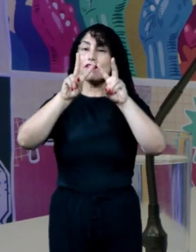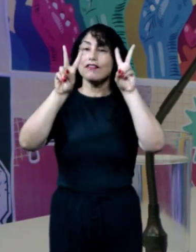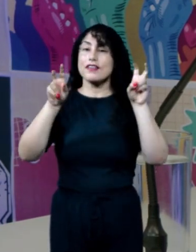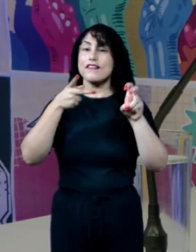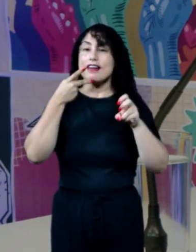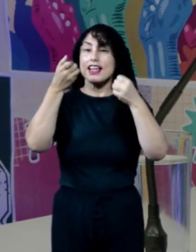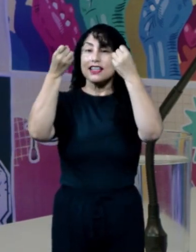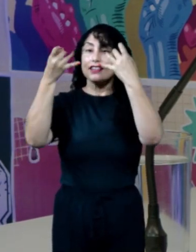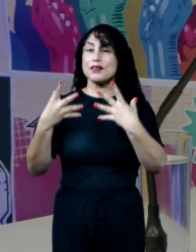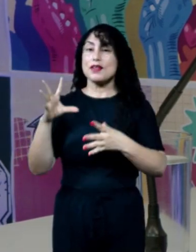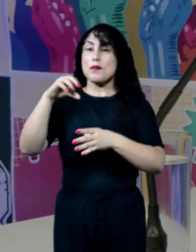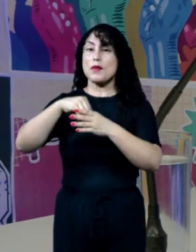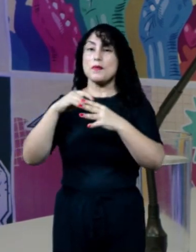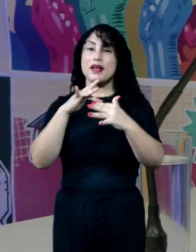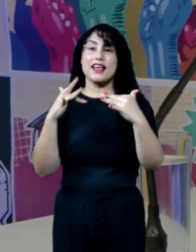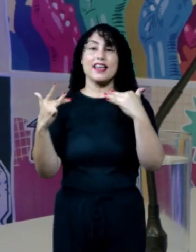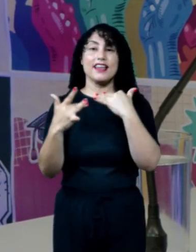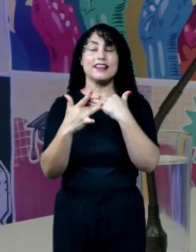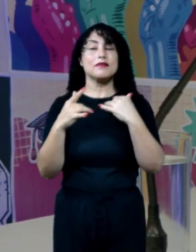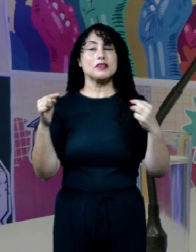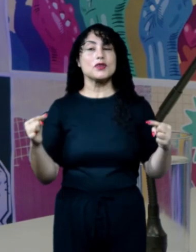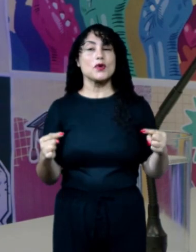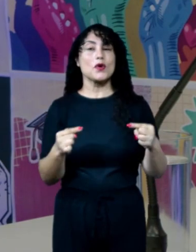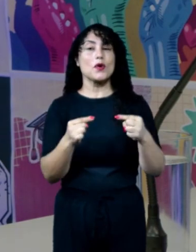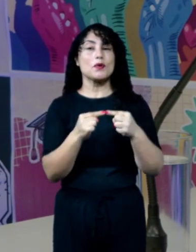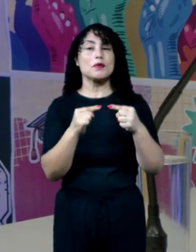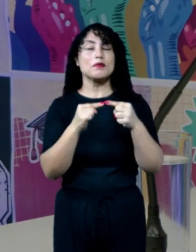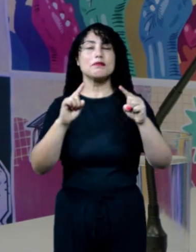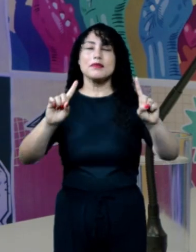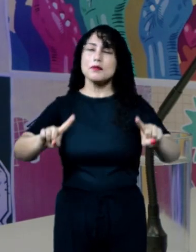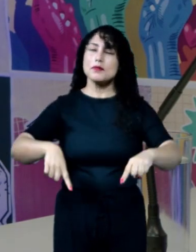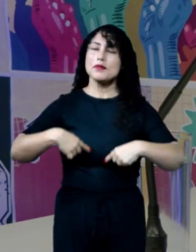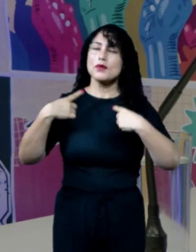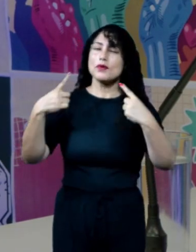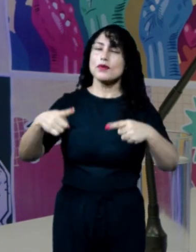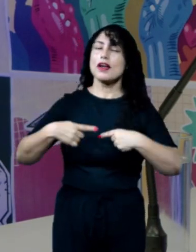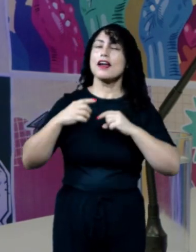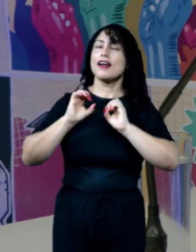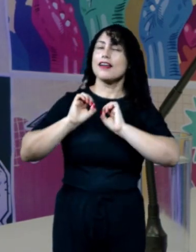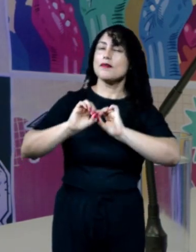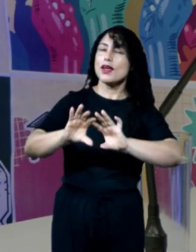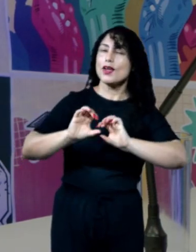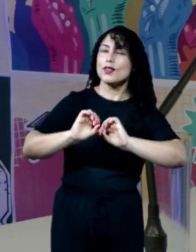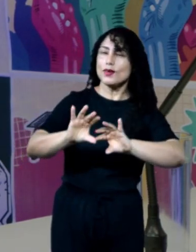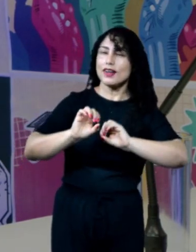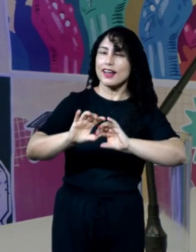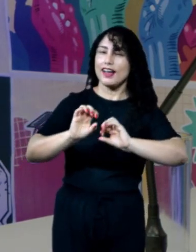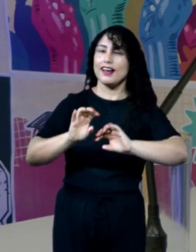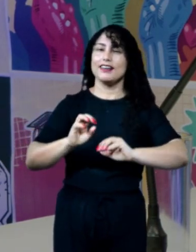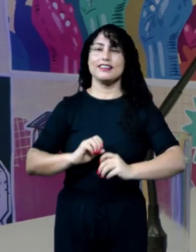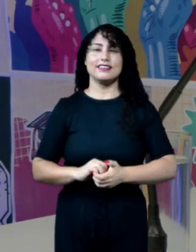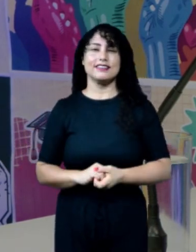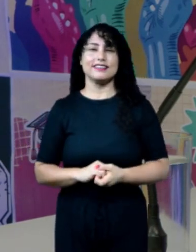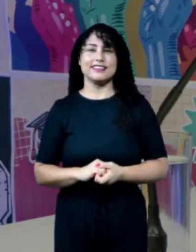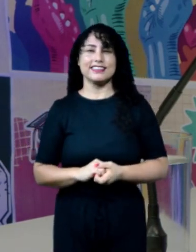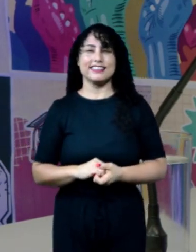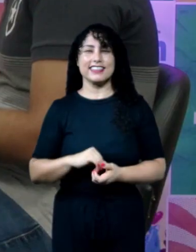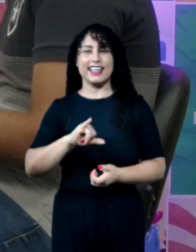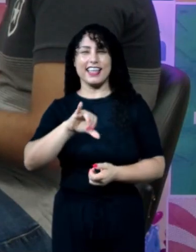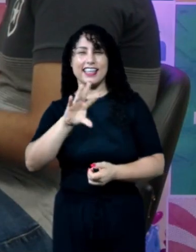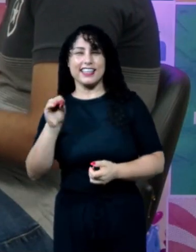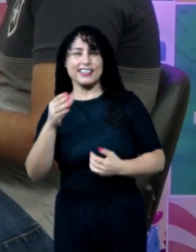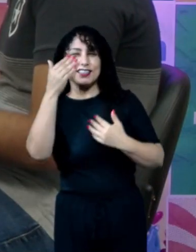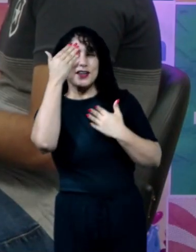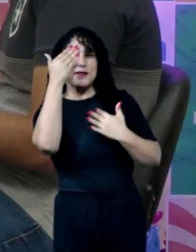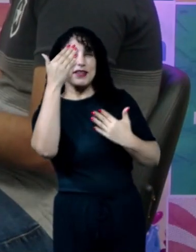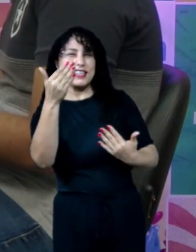redes sociais, mas que serve para despertar, para educar, né? É isso. Gente,